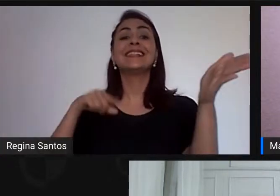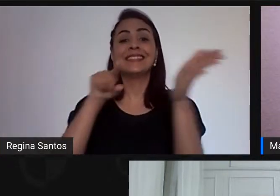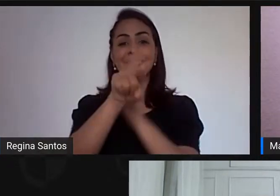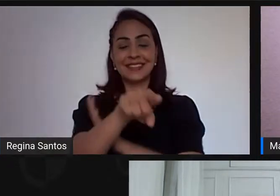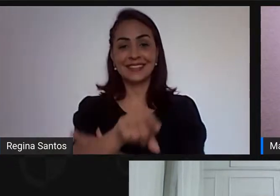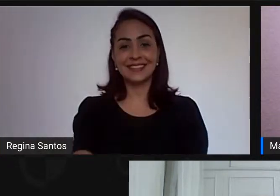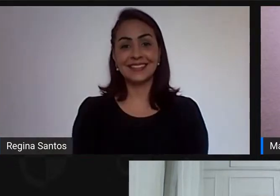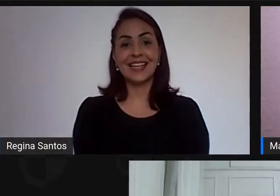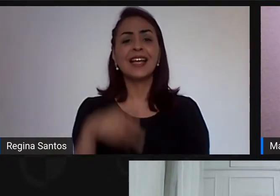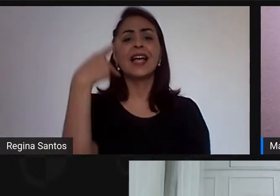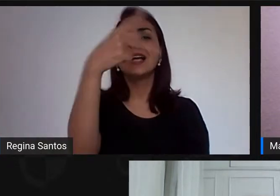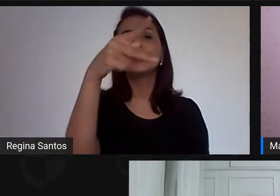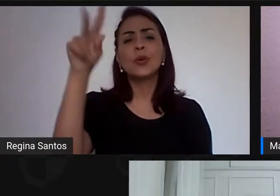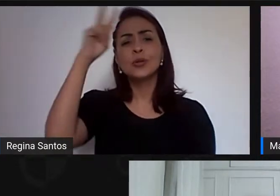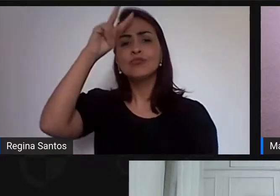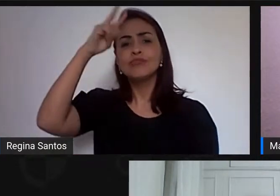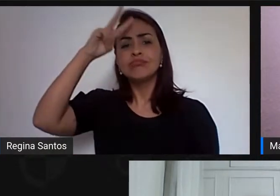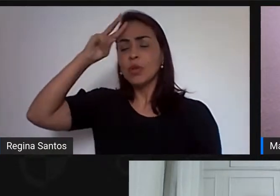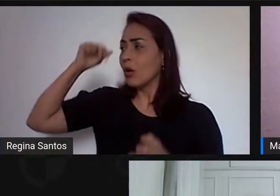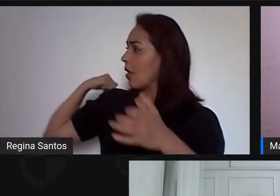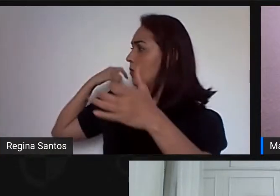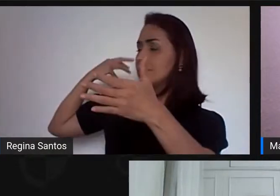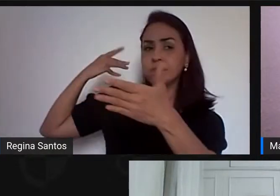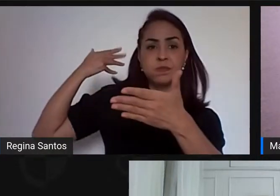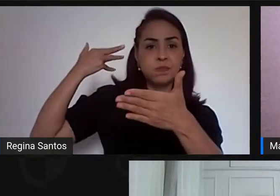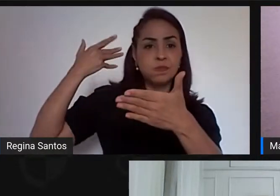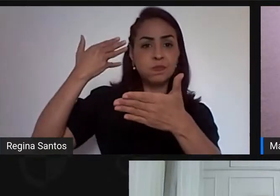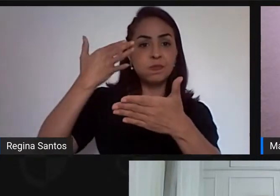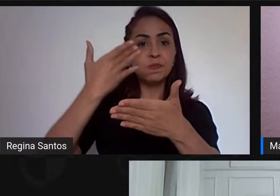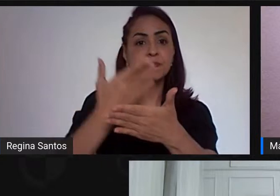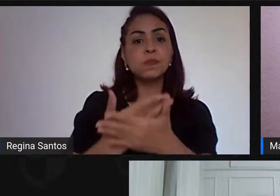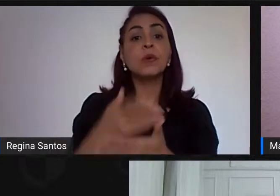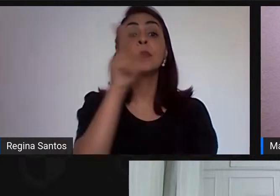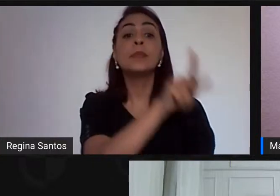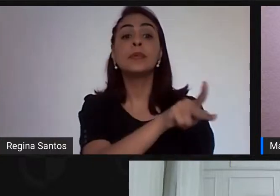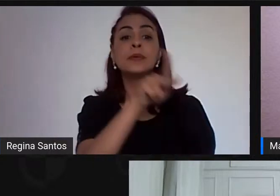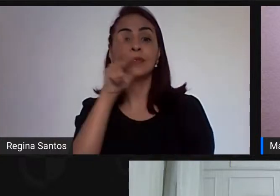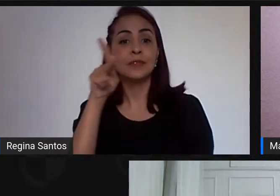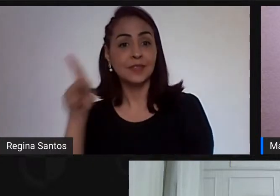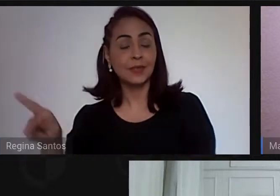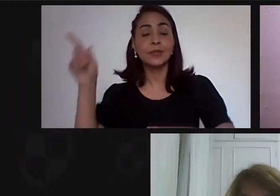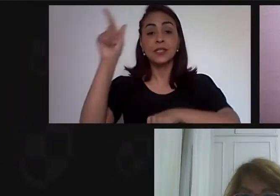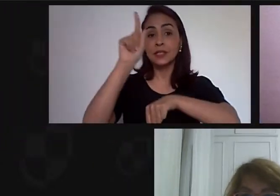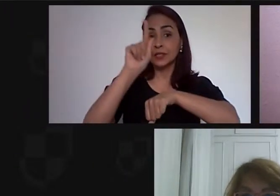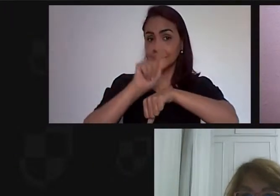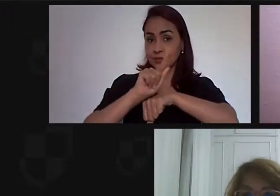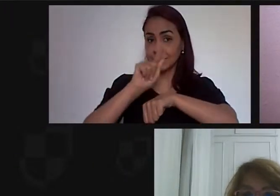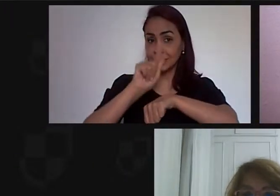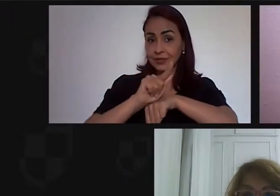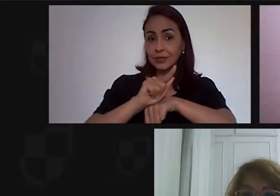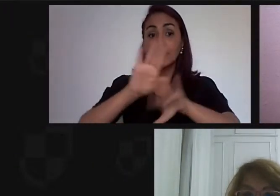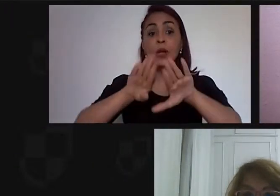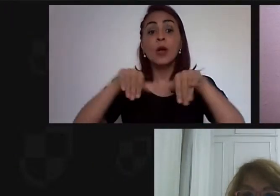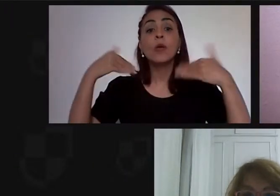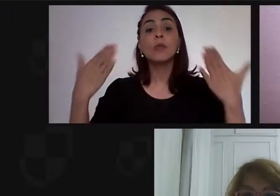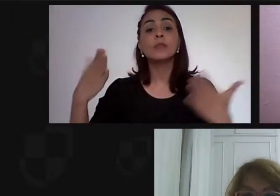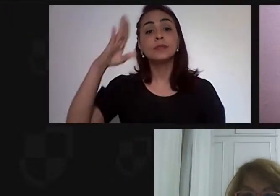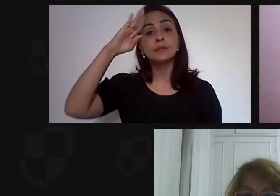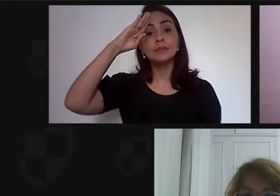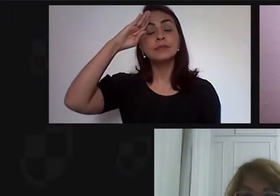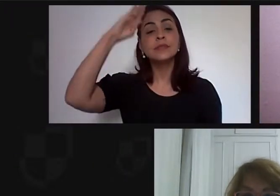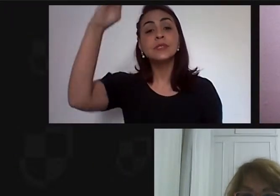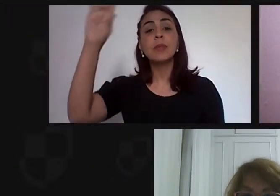sua trajetória, né? Pela sua trajetória, quanto professora e gestora, quais os principais desafios